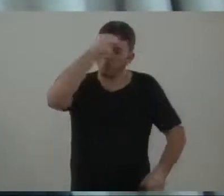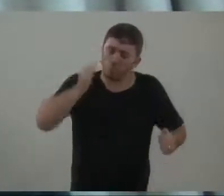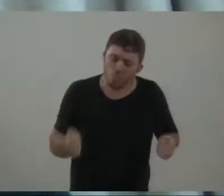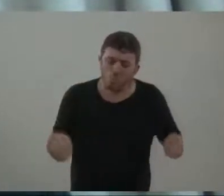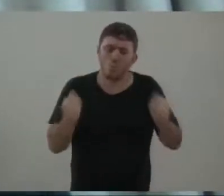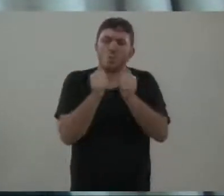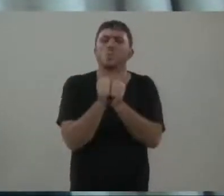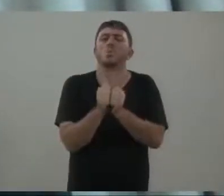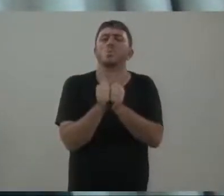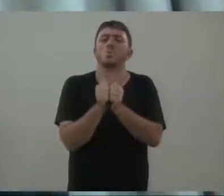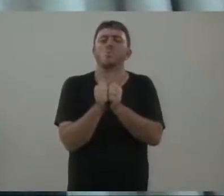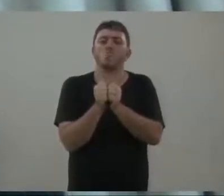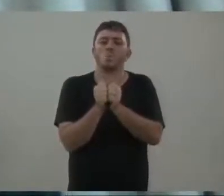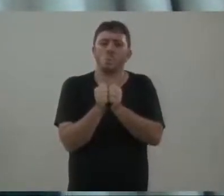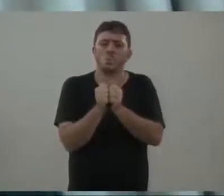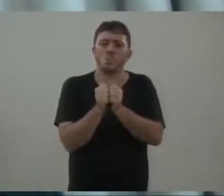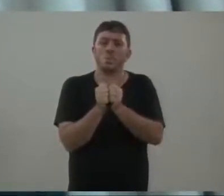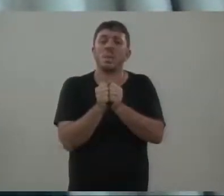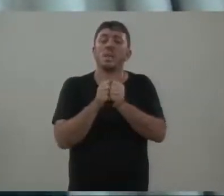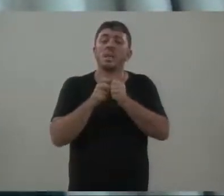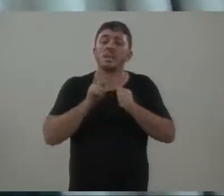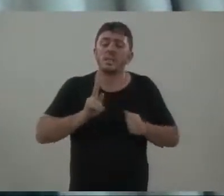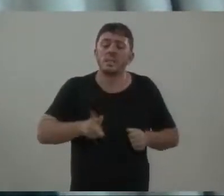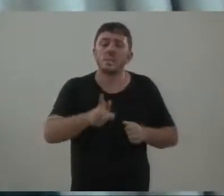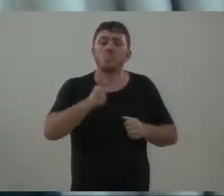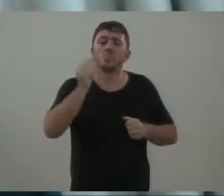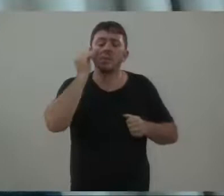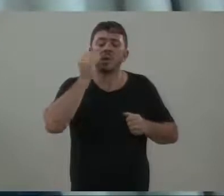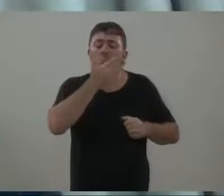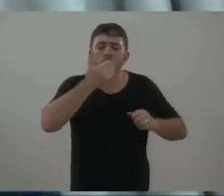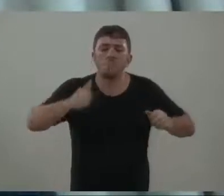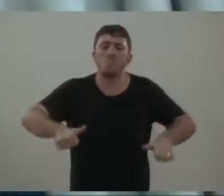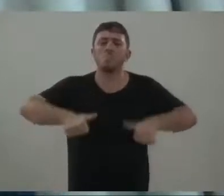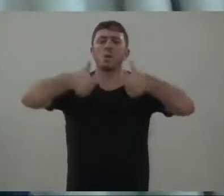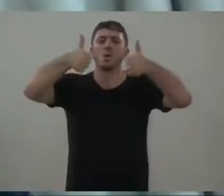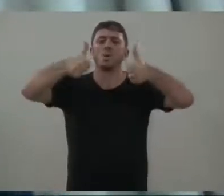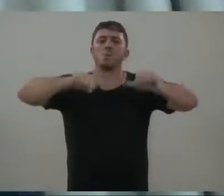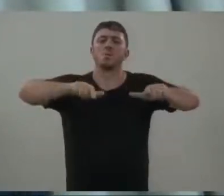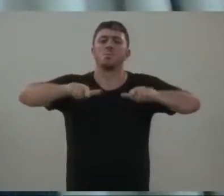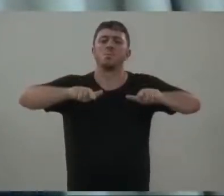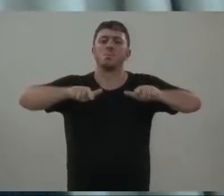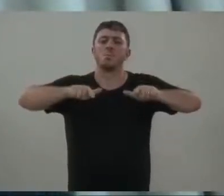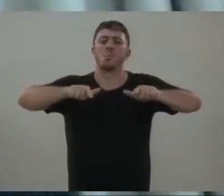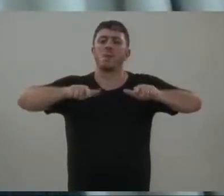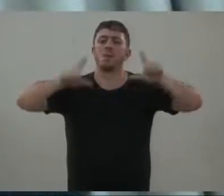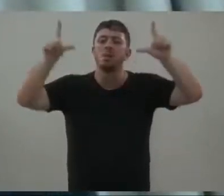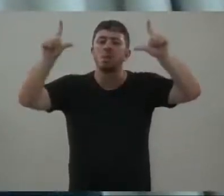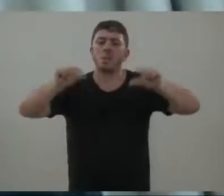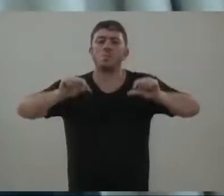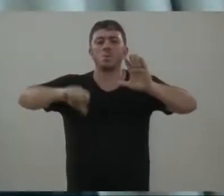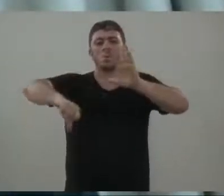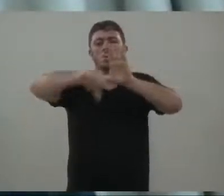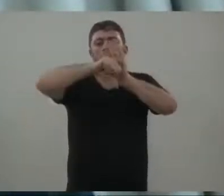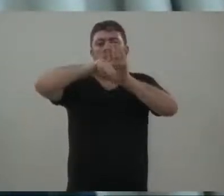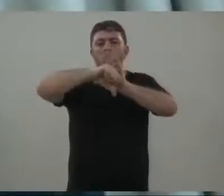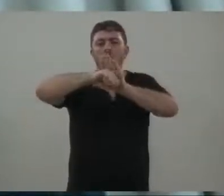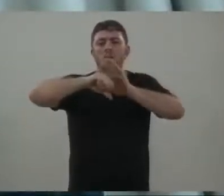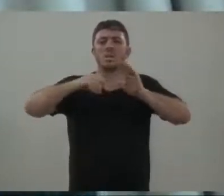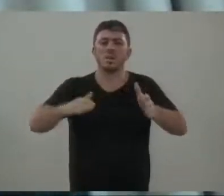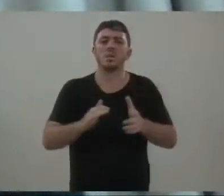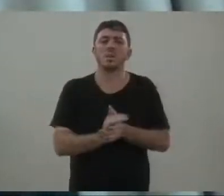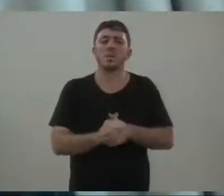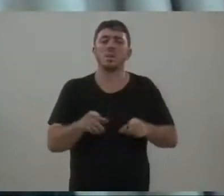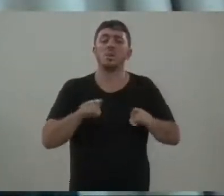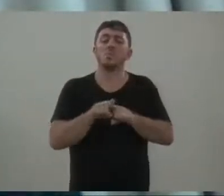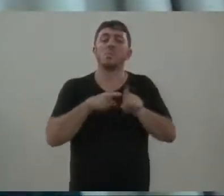melhor, sempre procurar diminuir os índices da nossa cidade. Eu sou feliz também, né, senhor presidente, porque o decreto